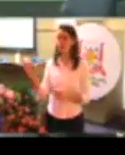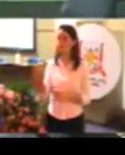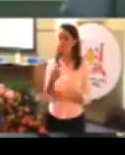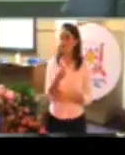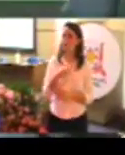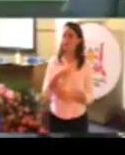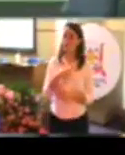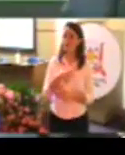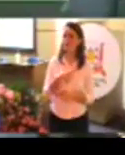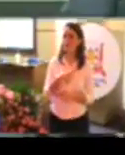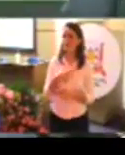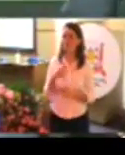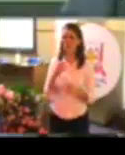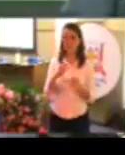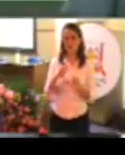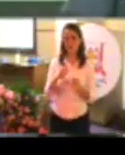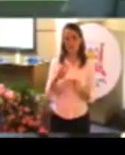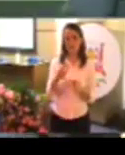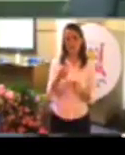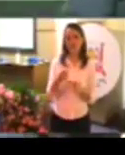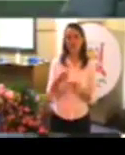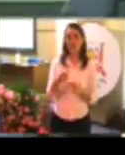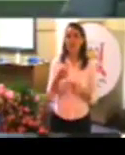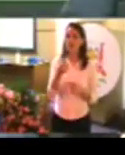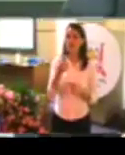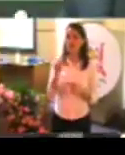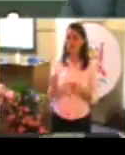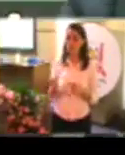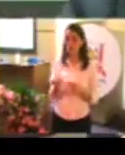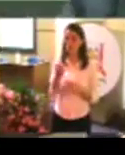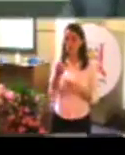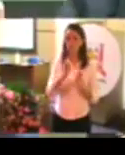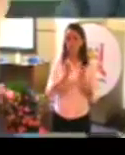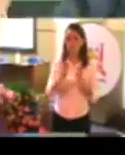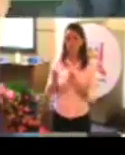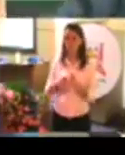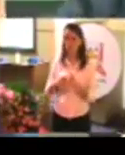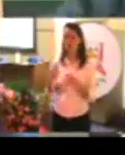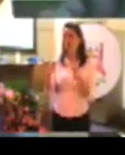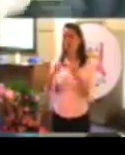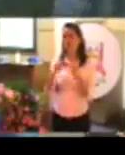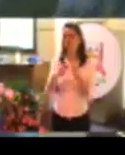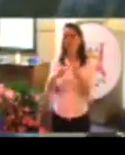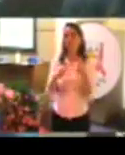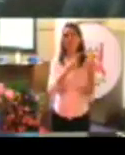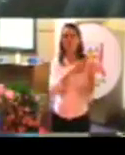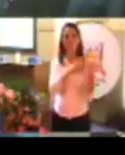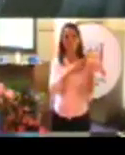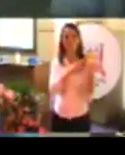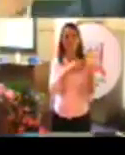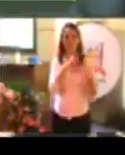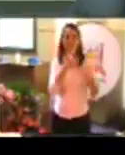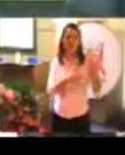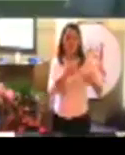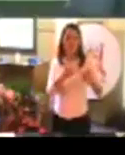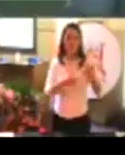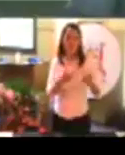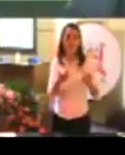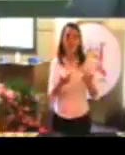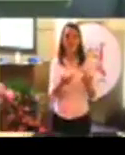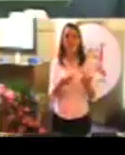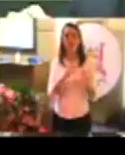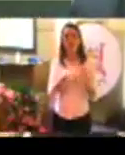somos muito bem controlados pelo leão da Receita Federal, graças ao trabalho desses servidores